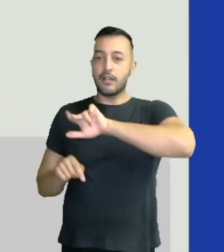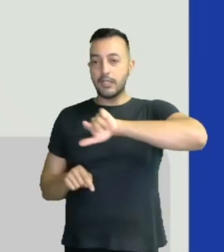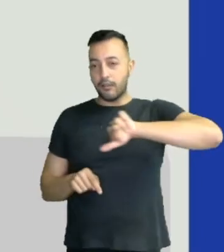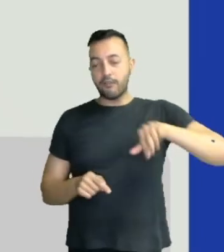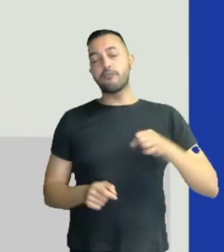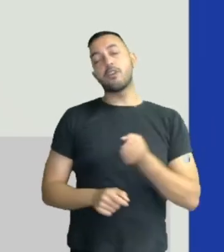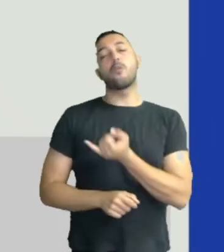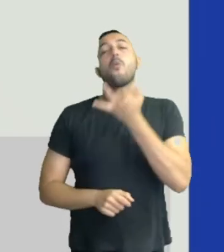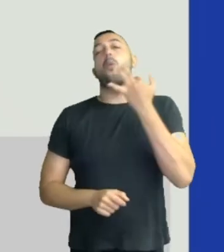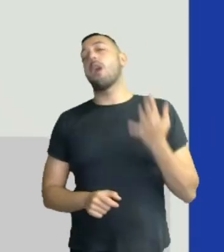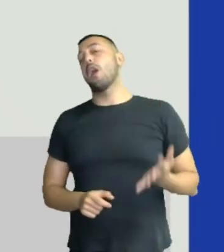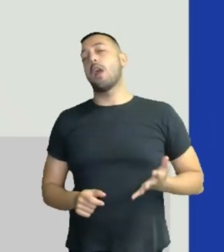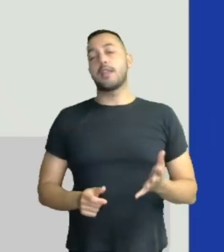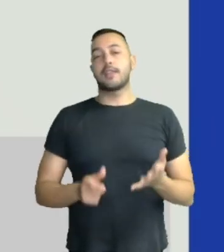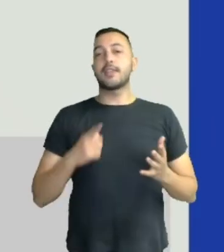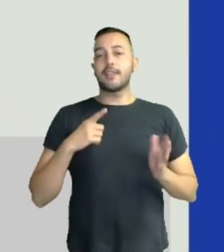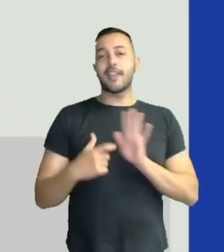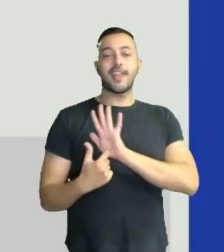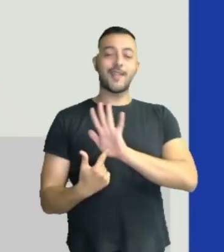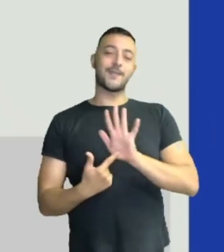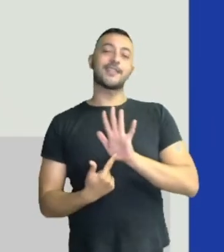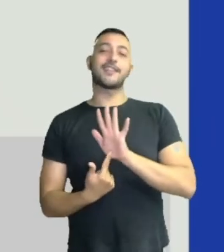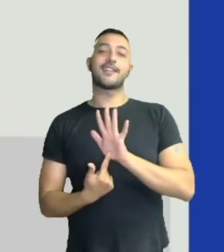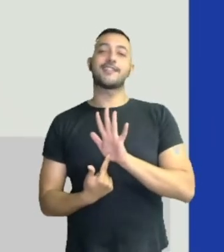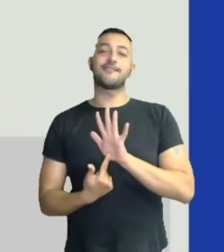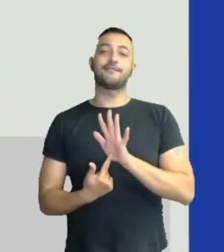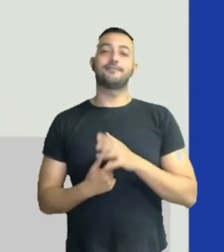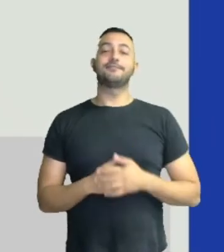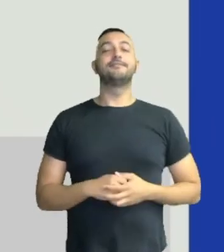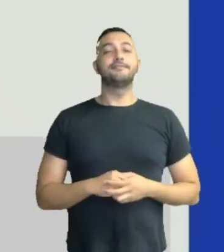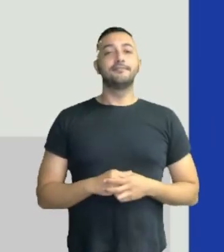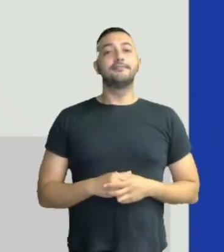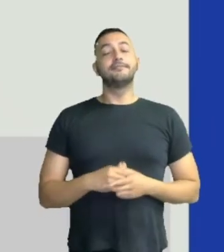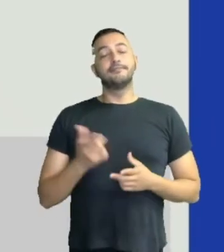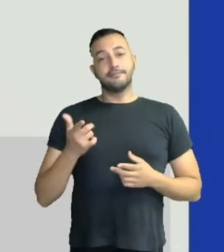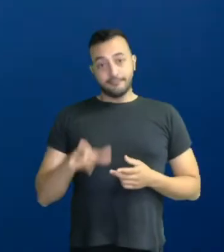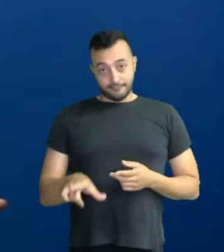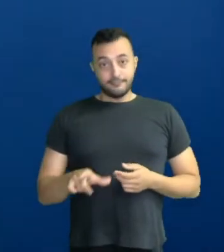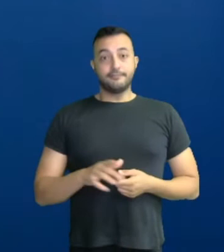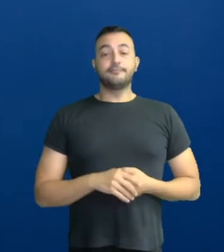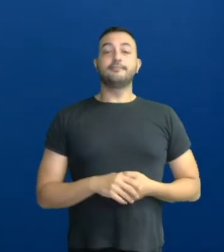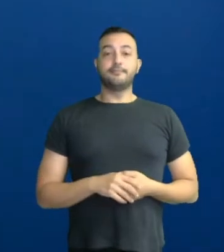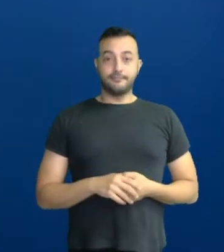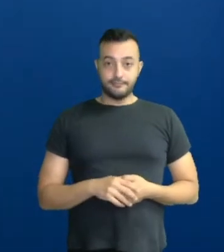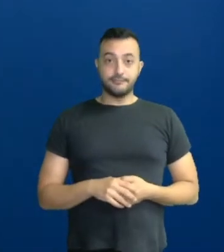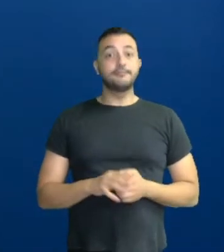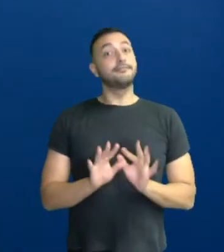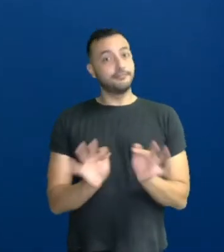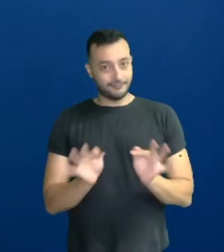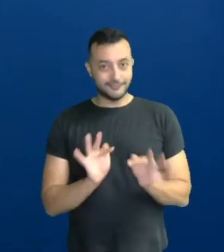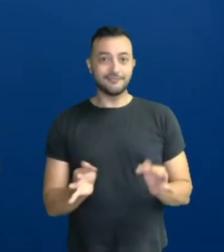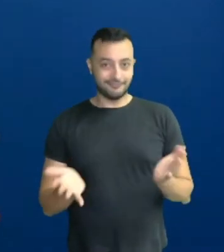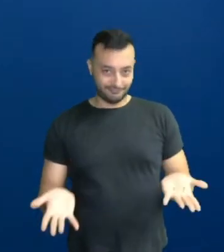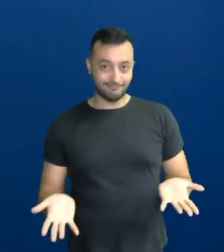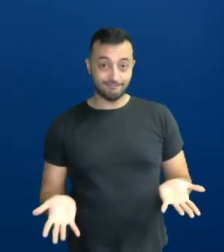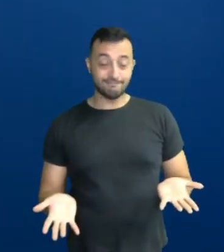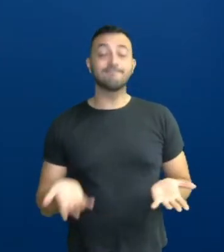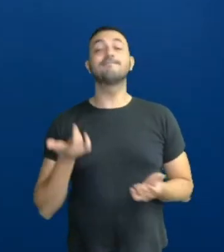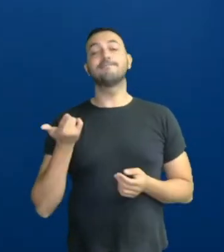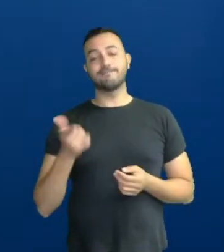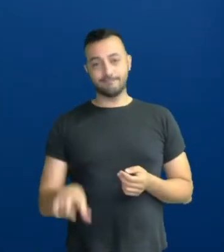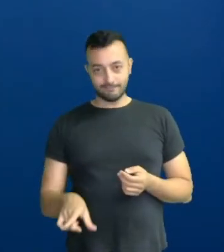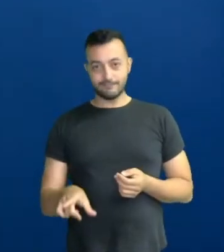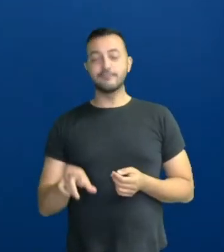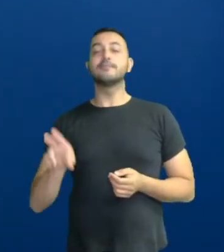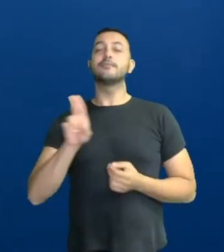para fazer suas apresentações? Mais uma vez, essa questão é bem simples, né? Mais uma vez,